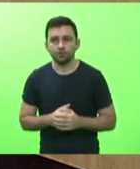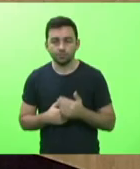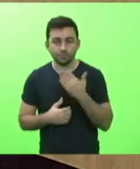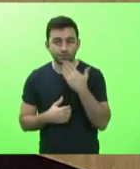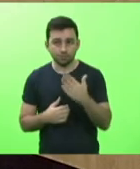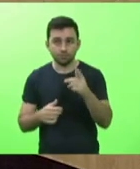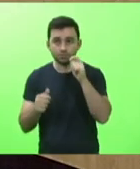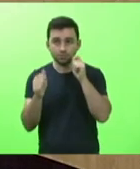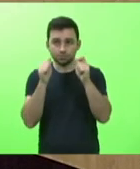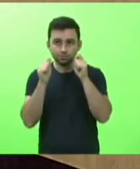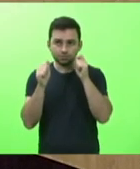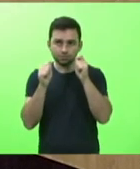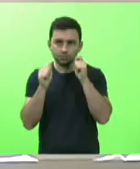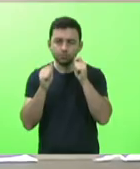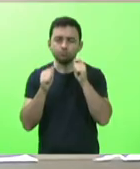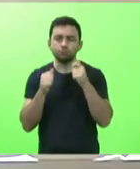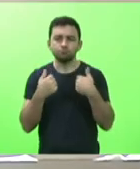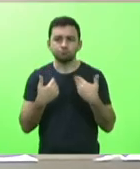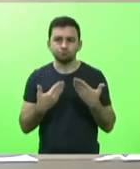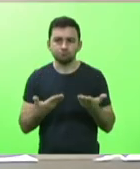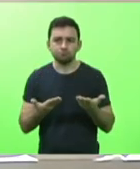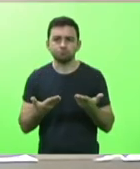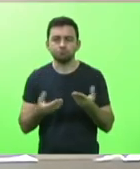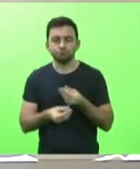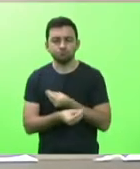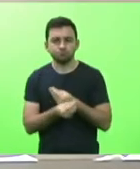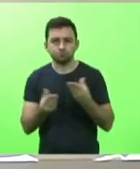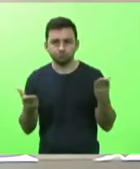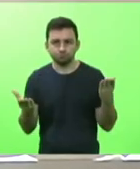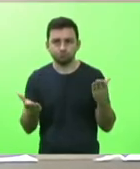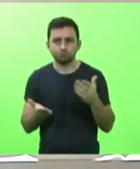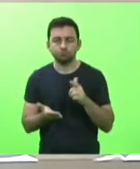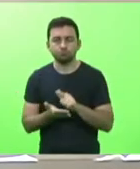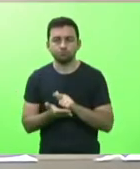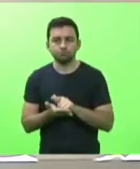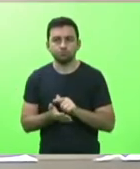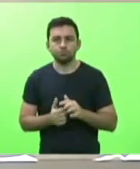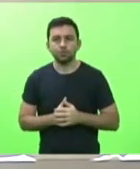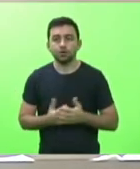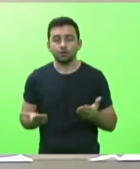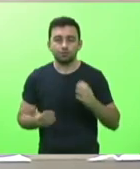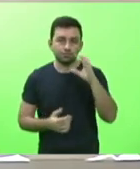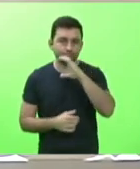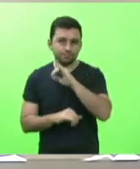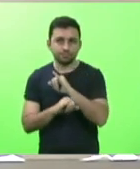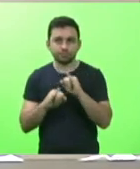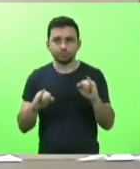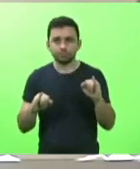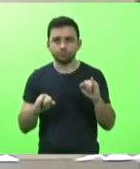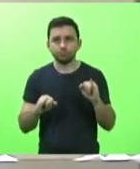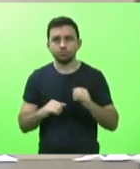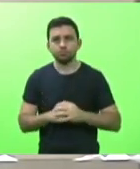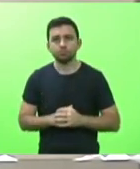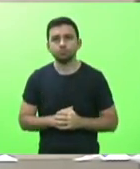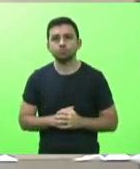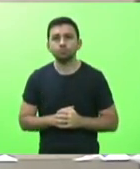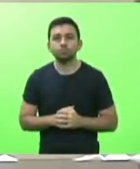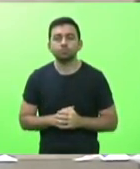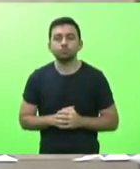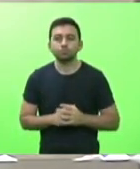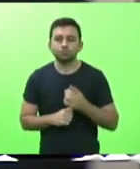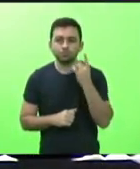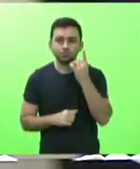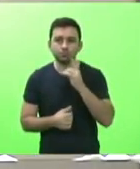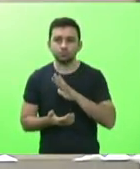proceda à distribuição de expedientes. E entraremos em breves comunicações. o nosso deputado